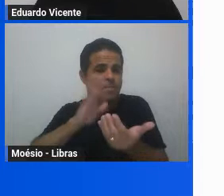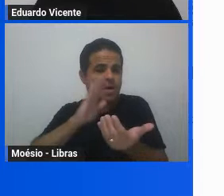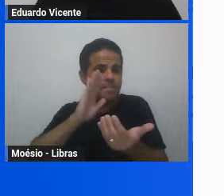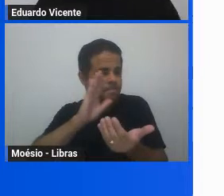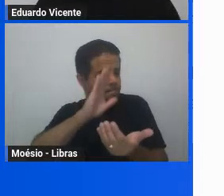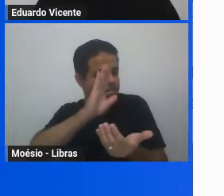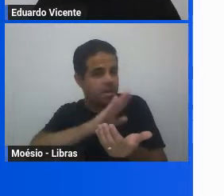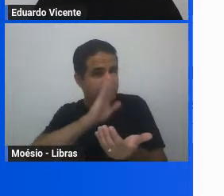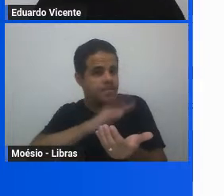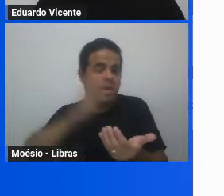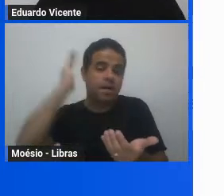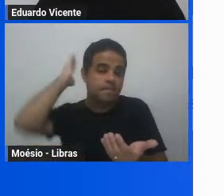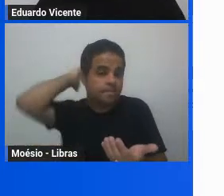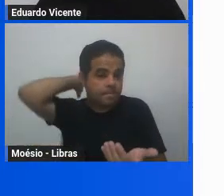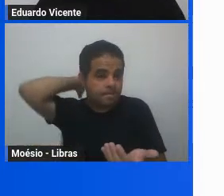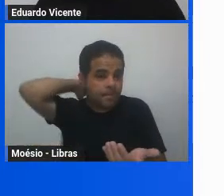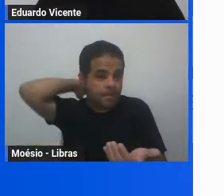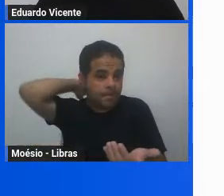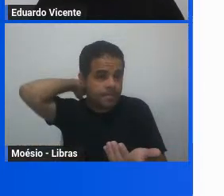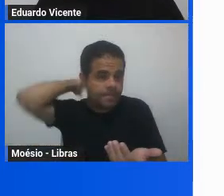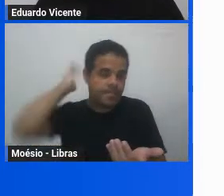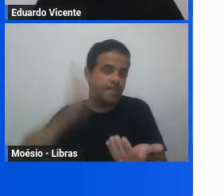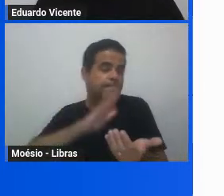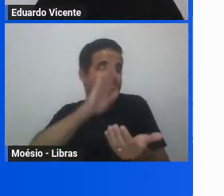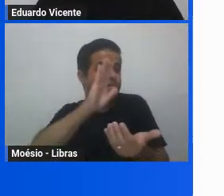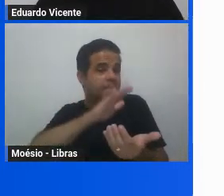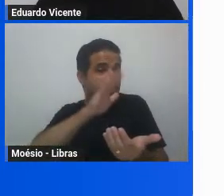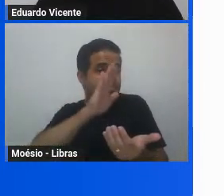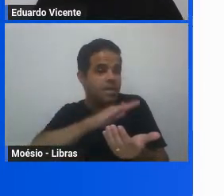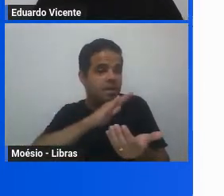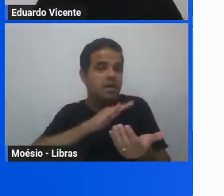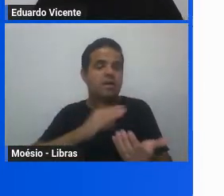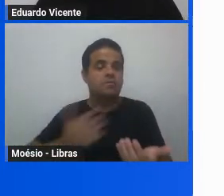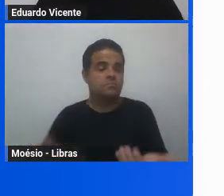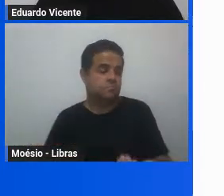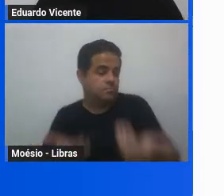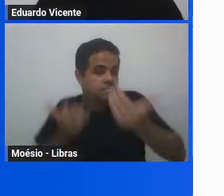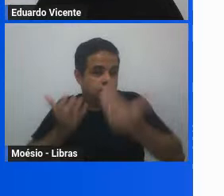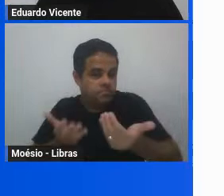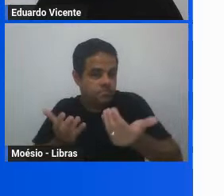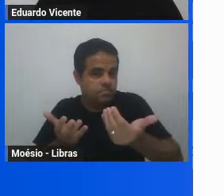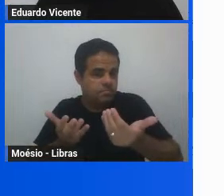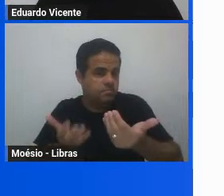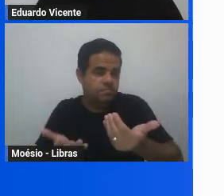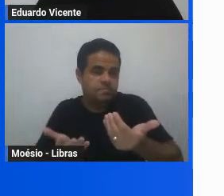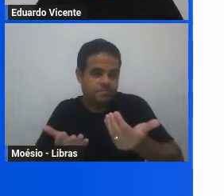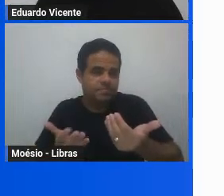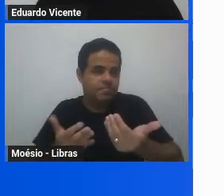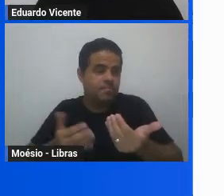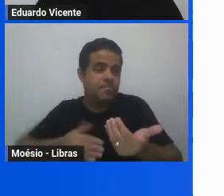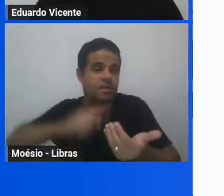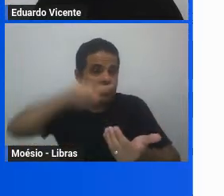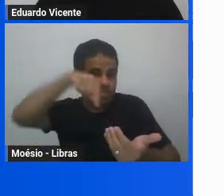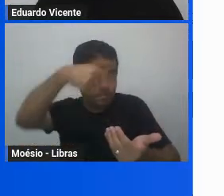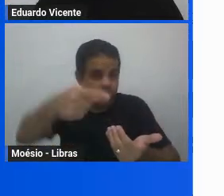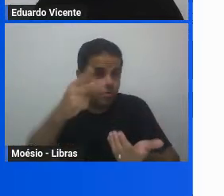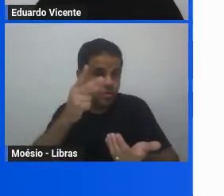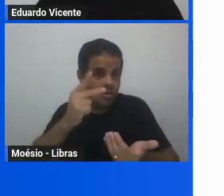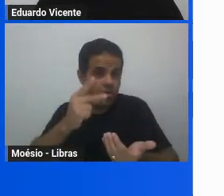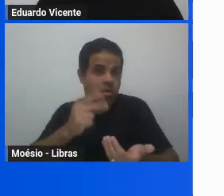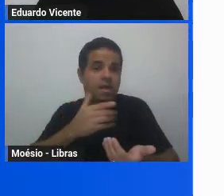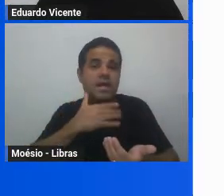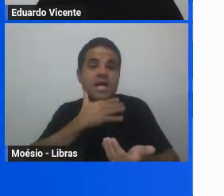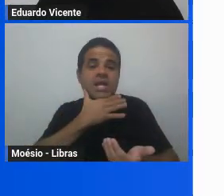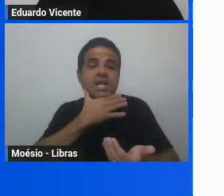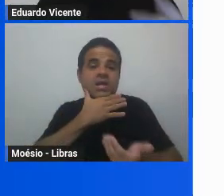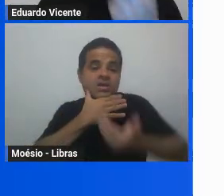tapinhas nas costas da criança. Então, eu vou colocar a criança de bruços sobre meus braços. 2, encaixar o queixo da